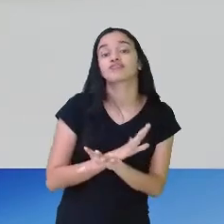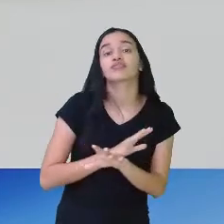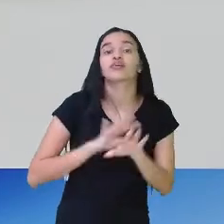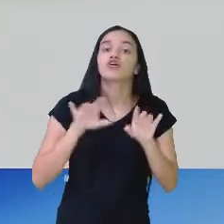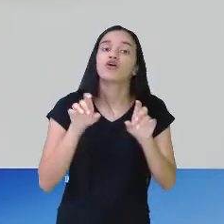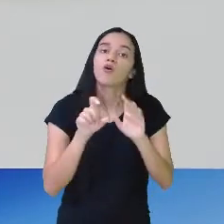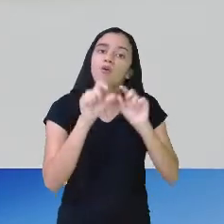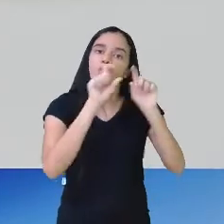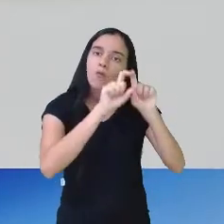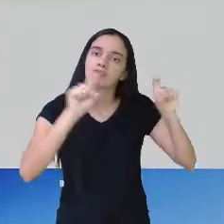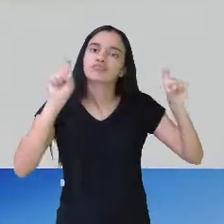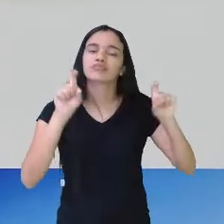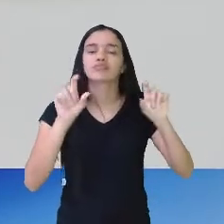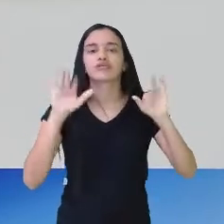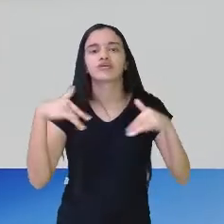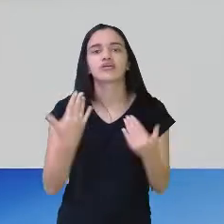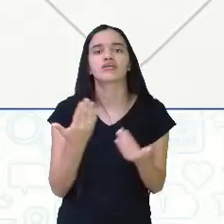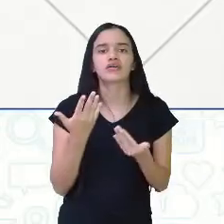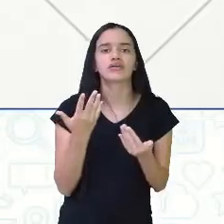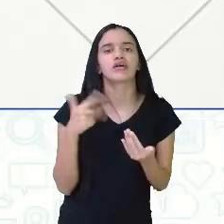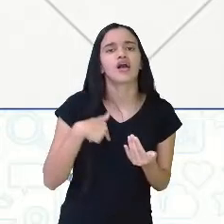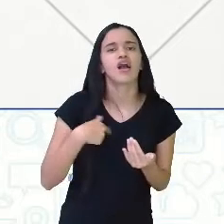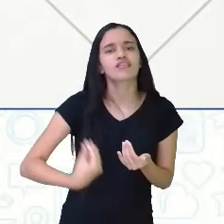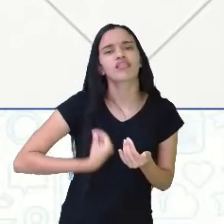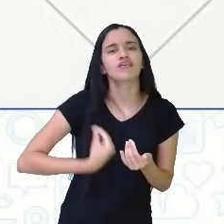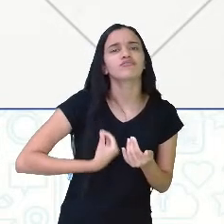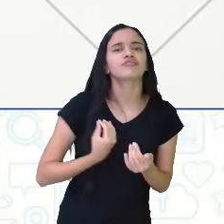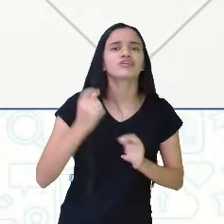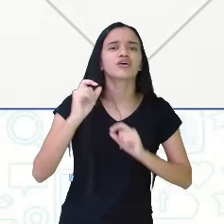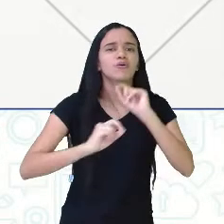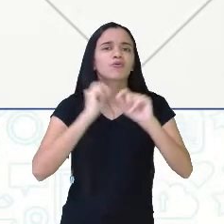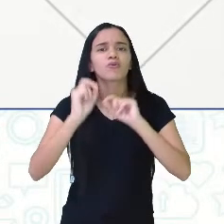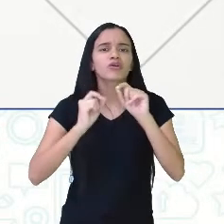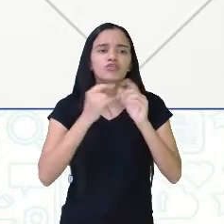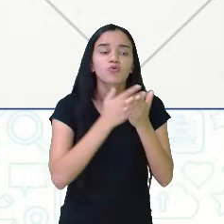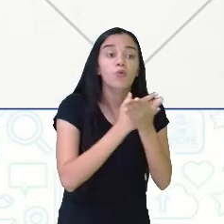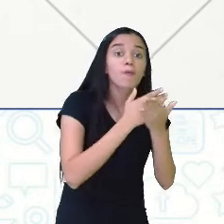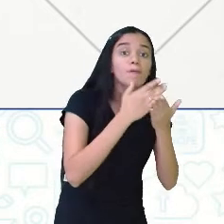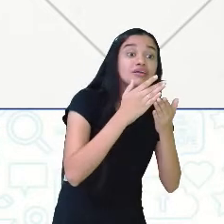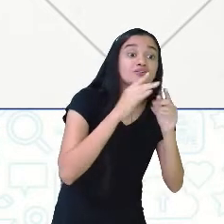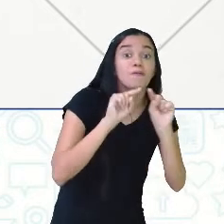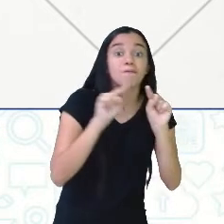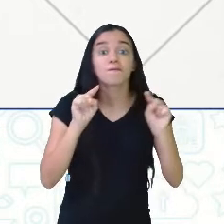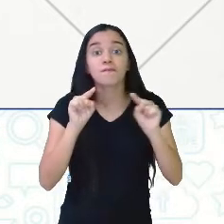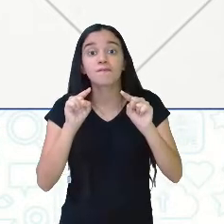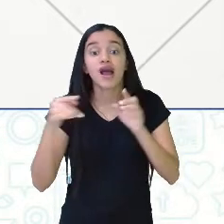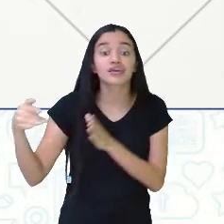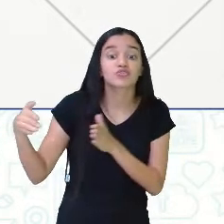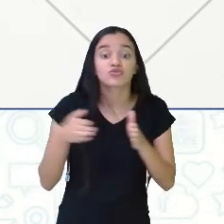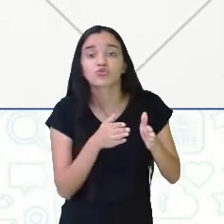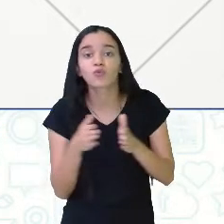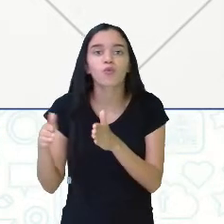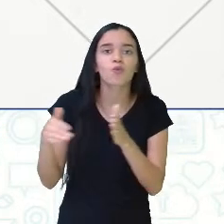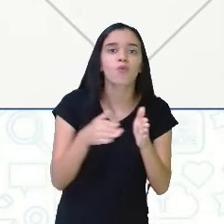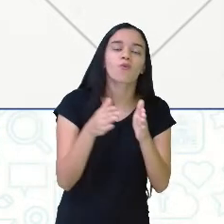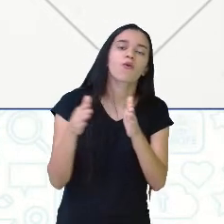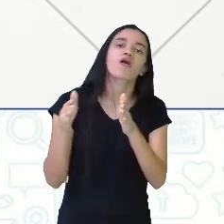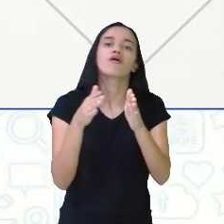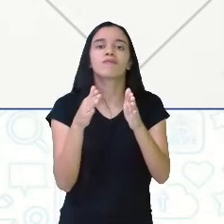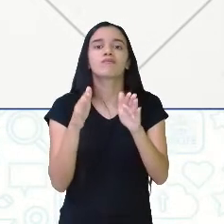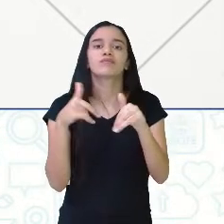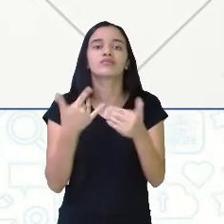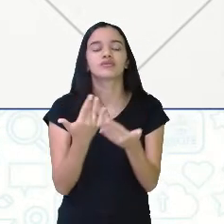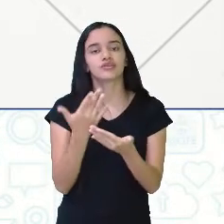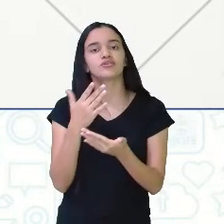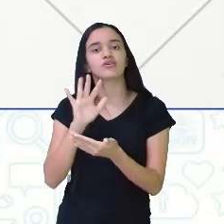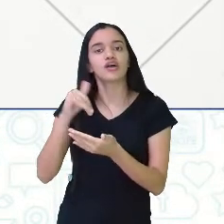de Coralina. O que vale na vida não é o ponto de partida, e sim a caminhada. Caminhando e semeando, no fim